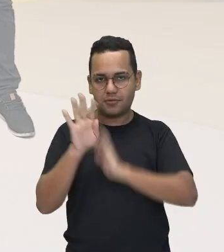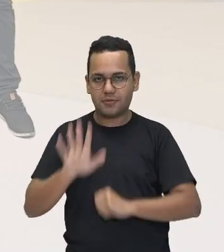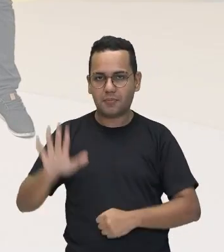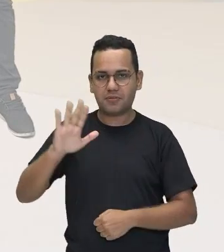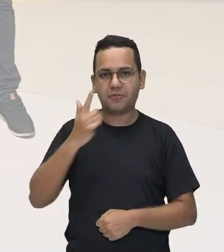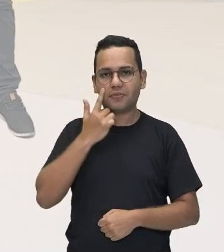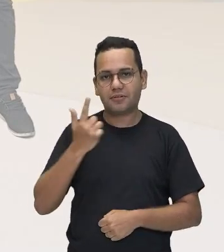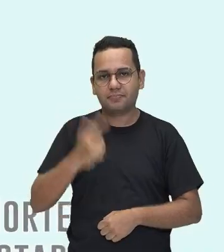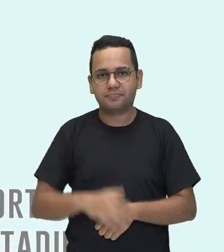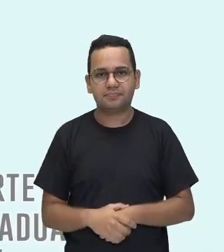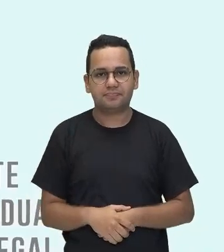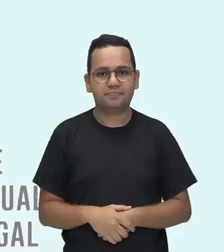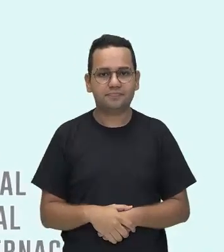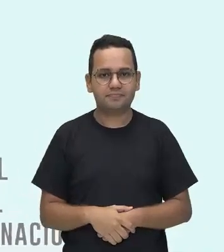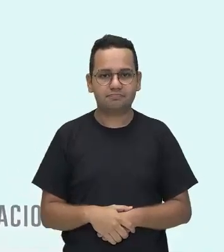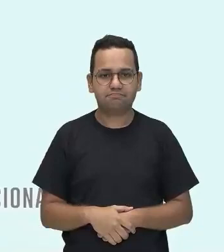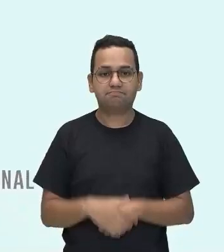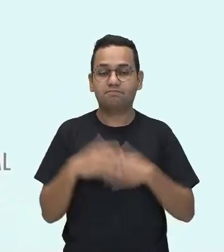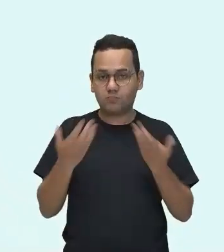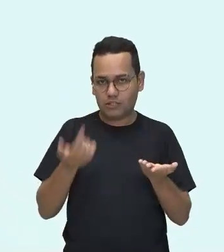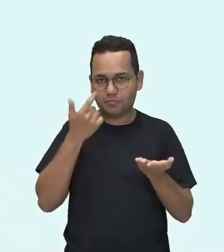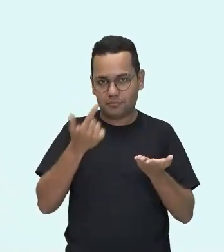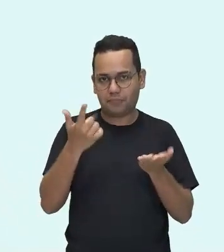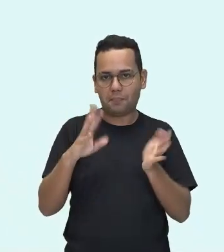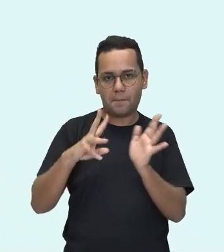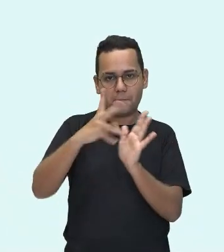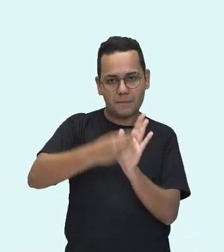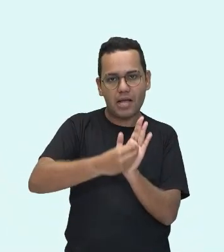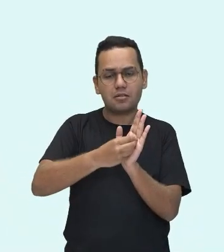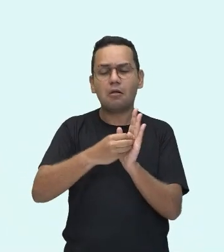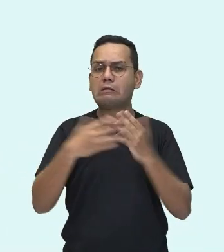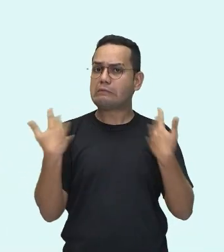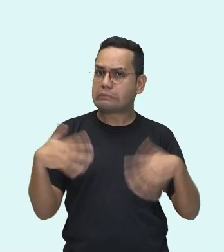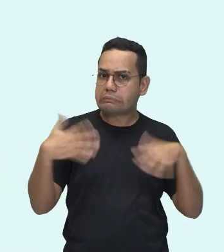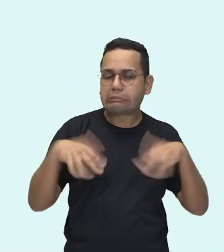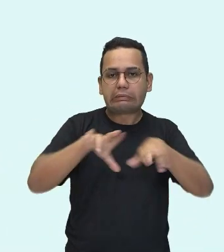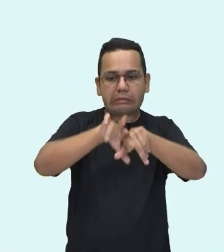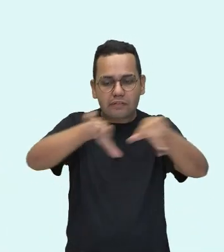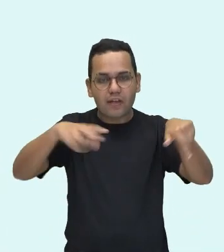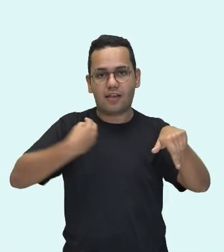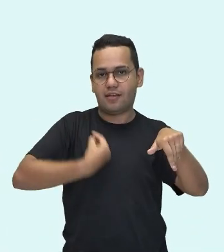Acompanhe com a gente. A Pan-Amazônia é um mosaico de vida vibrante.